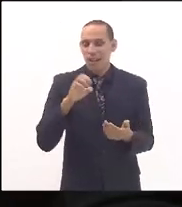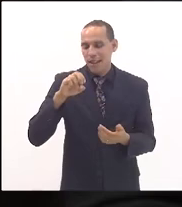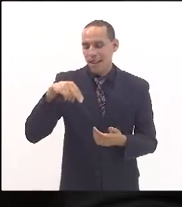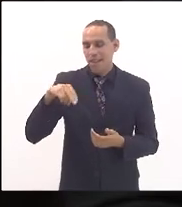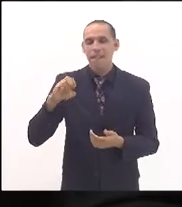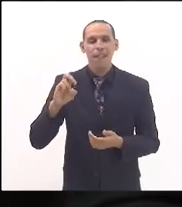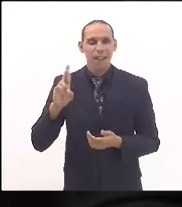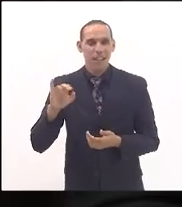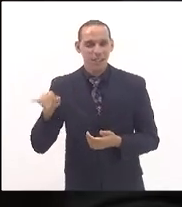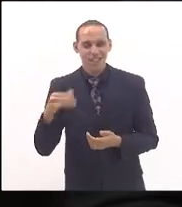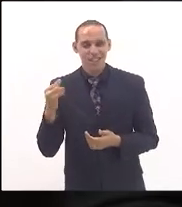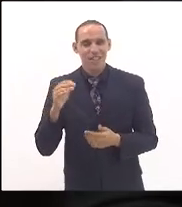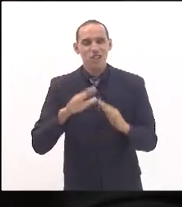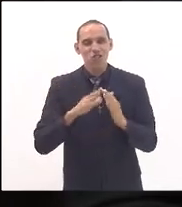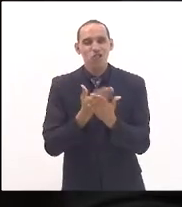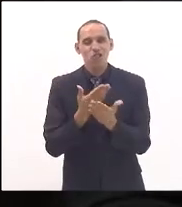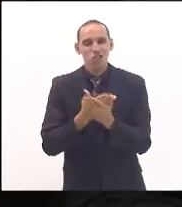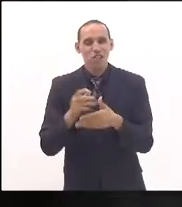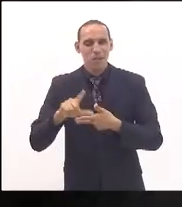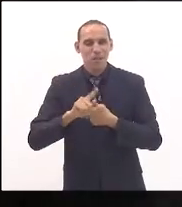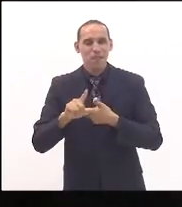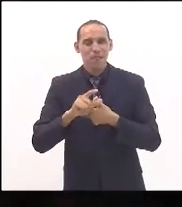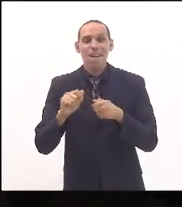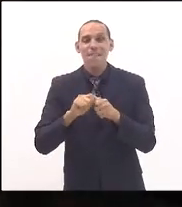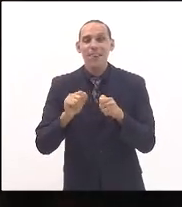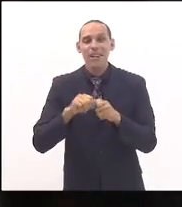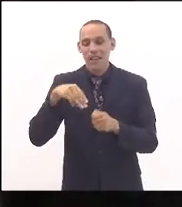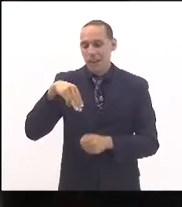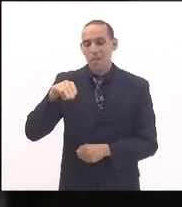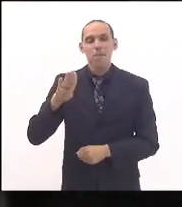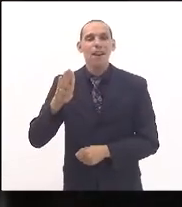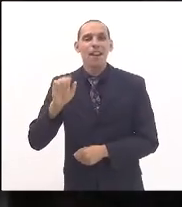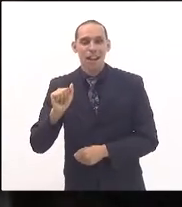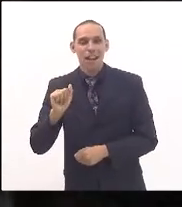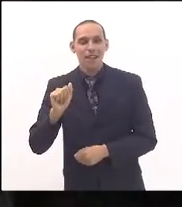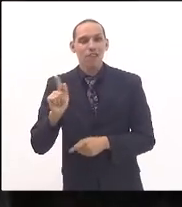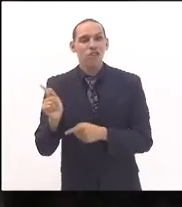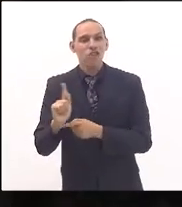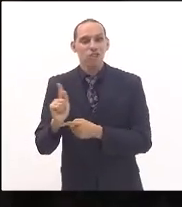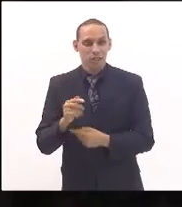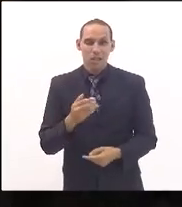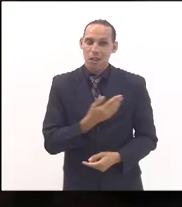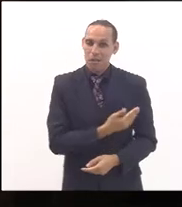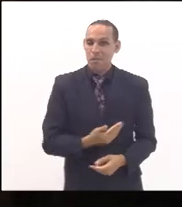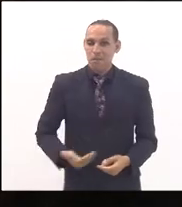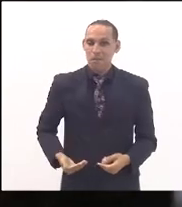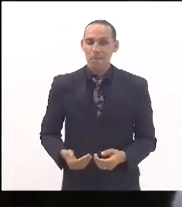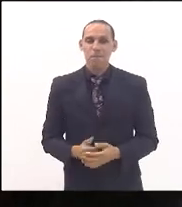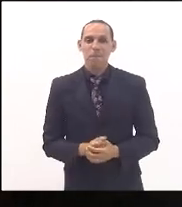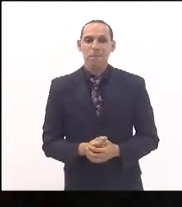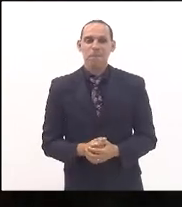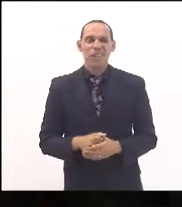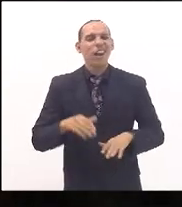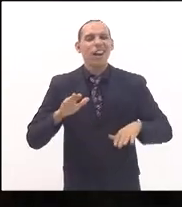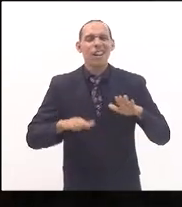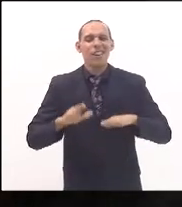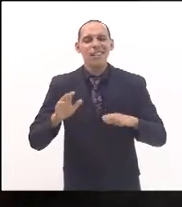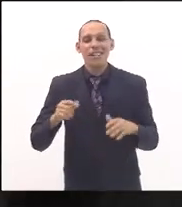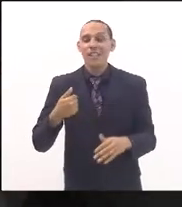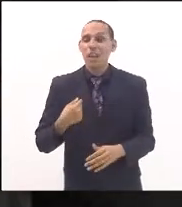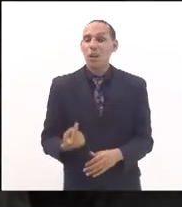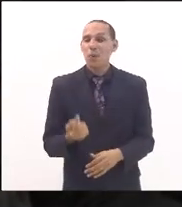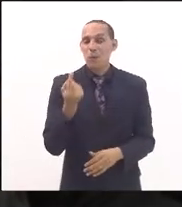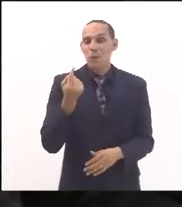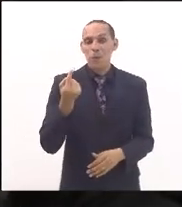na escola do Legislativo um MBA em gestão pública então talvez seja o único